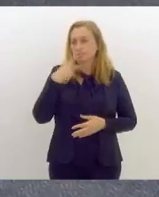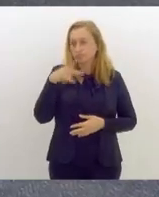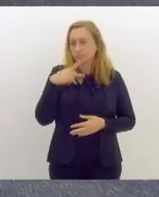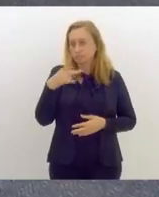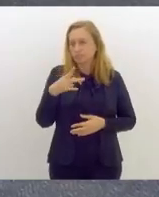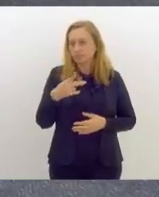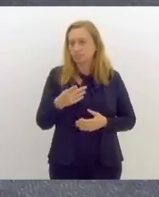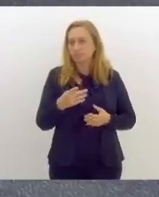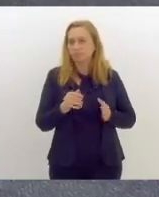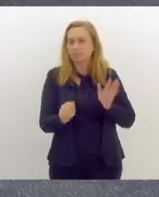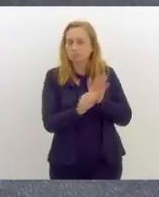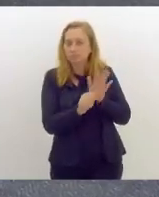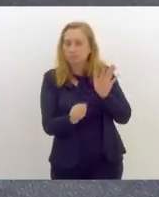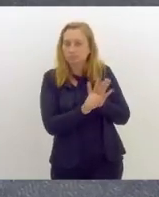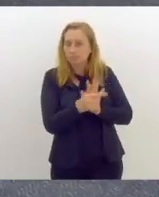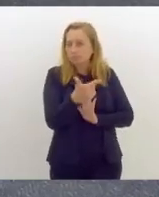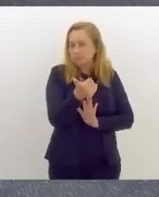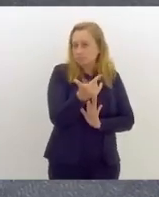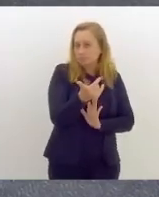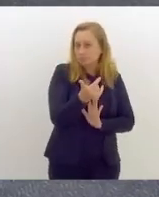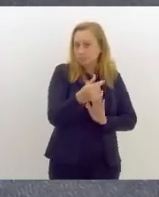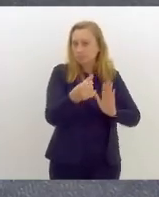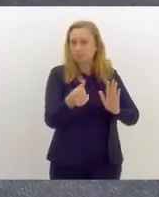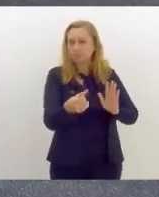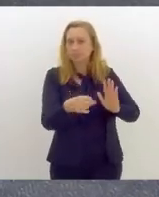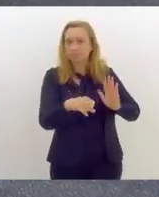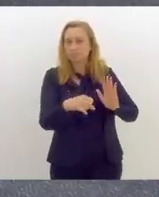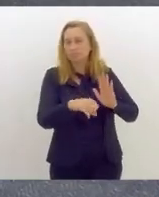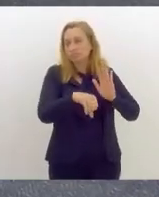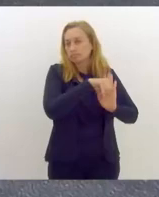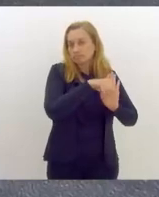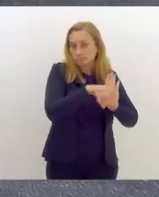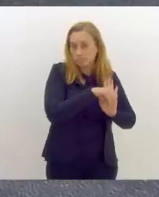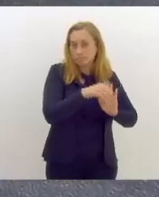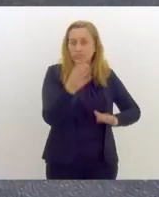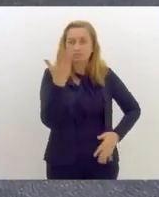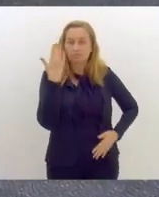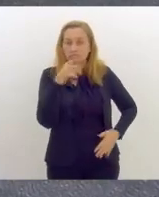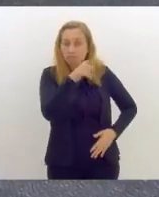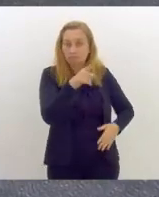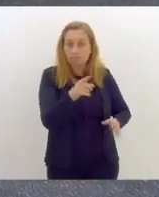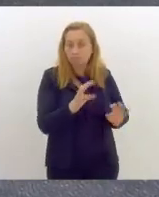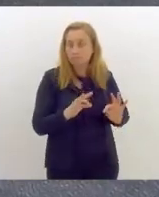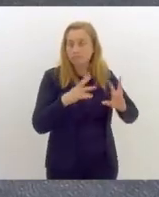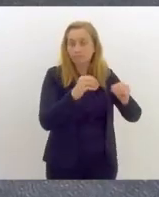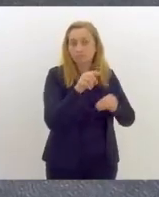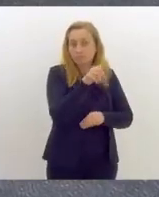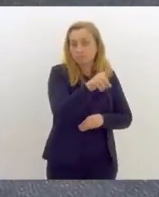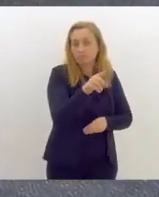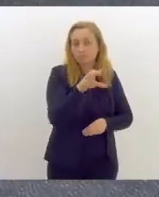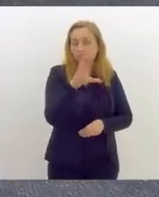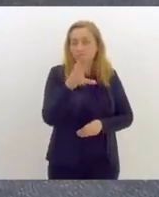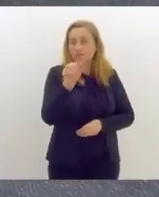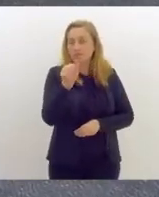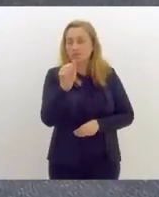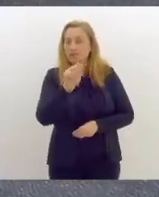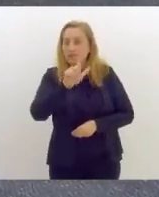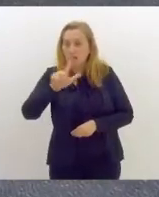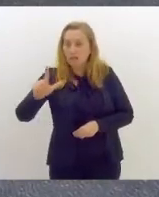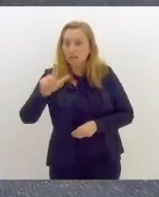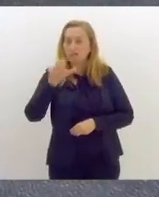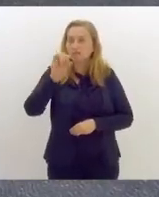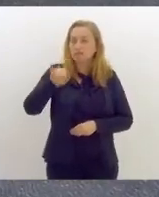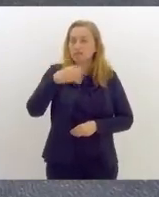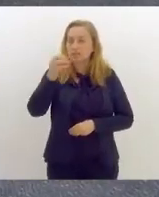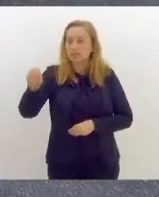do tráfico de arma de droga tá tudo lá abandonado há muito tempo aquele aquele canal do São Francisco é aquilo ali não existe aquele um